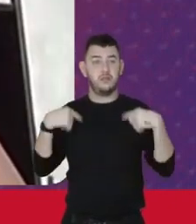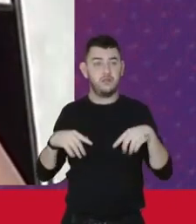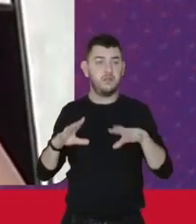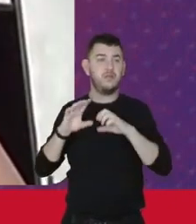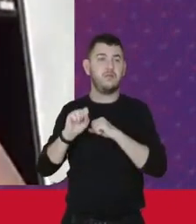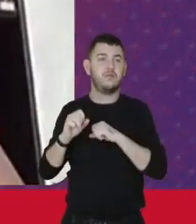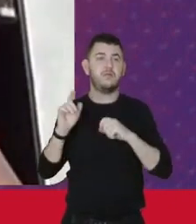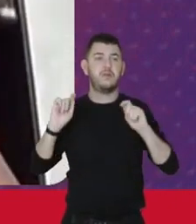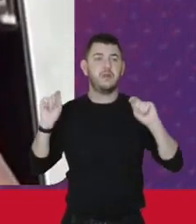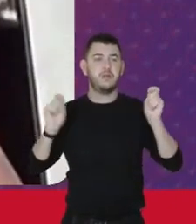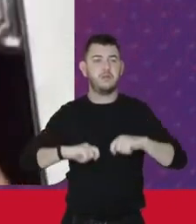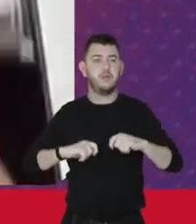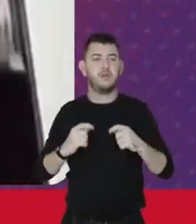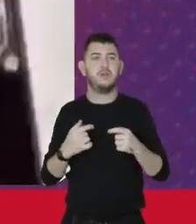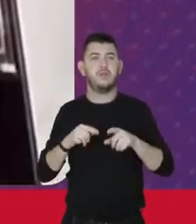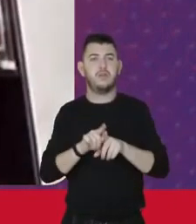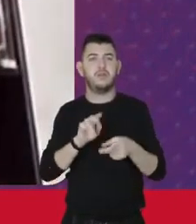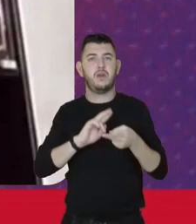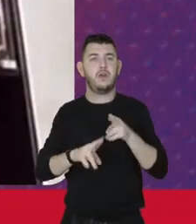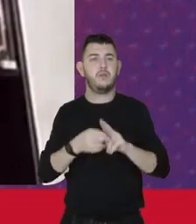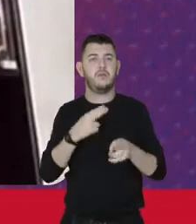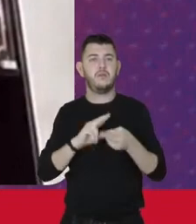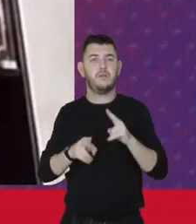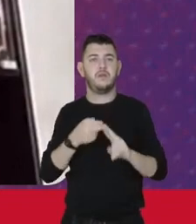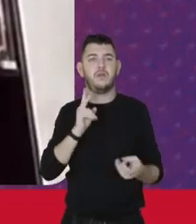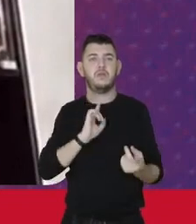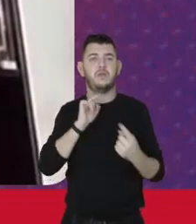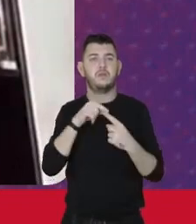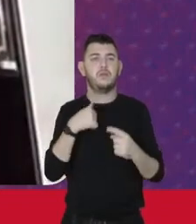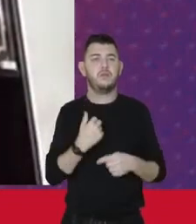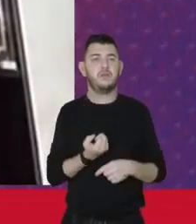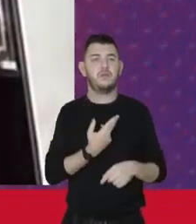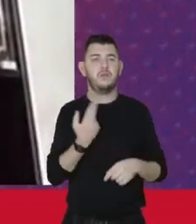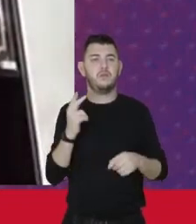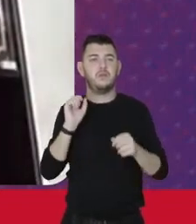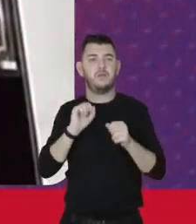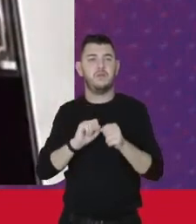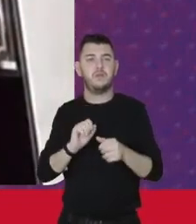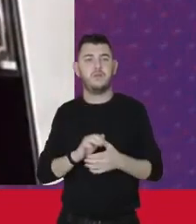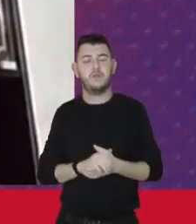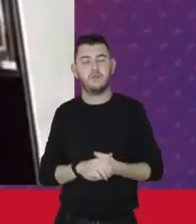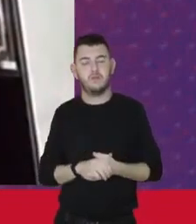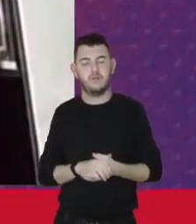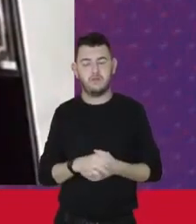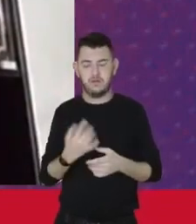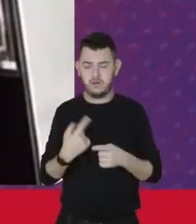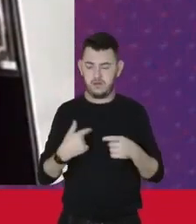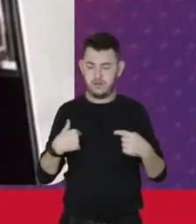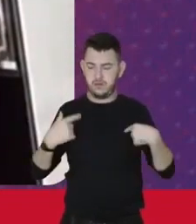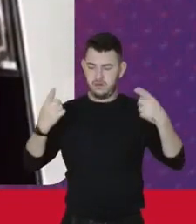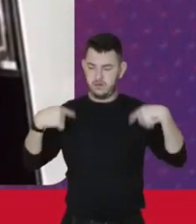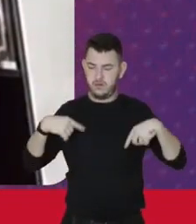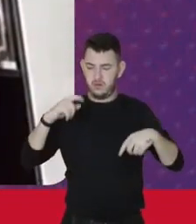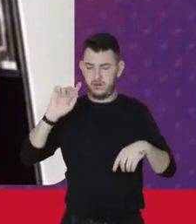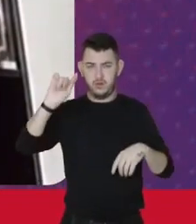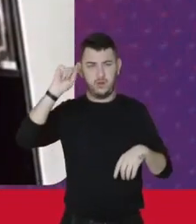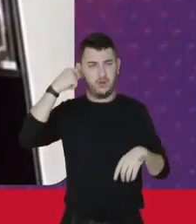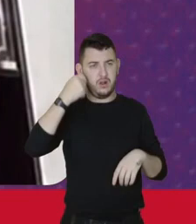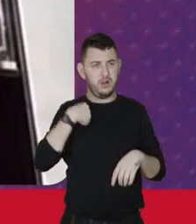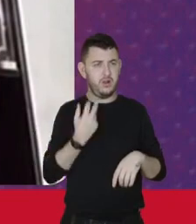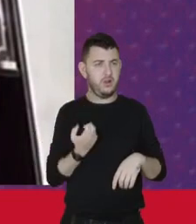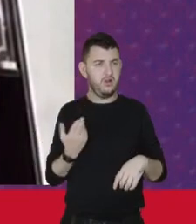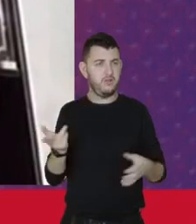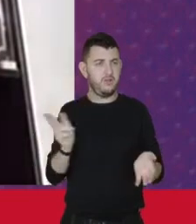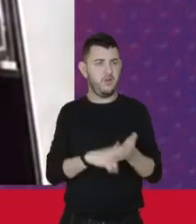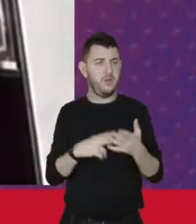que tenho a capacidade e habilidade para fazer. Não é porque eu sou negra que eu tenho